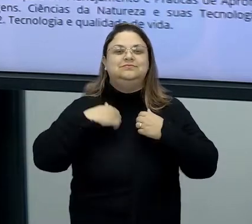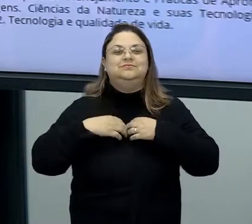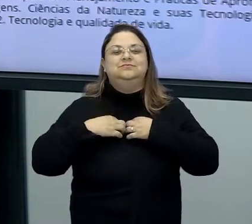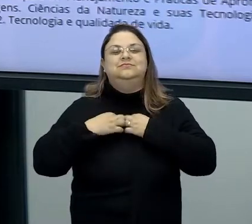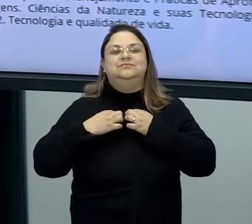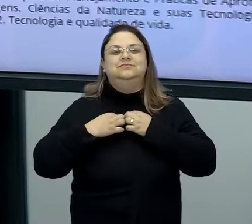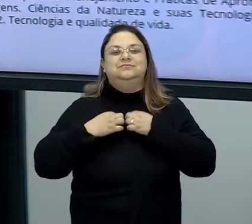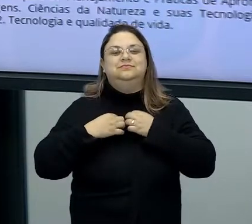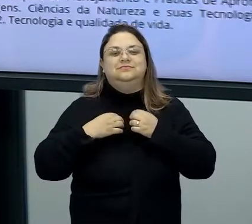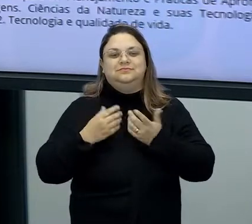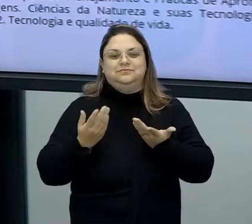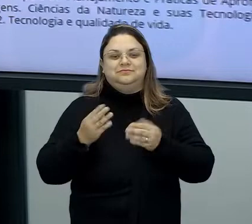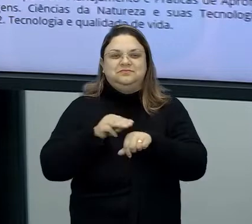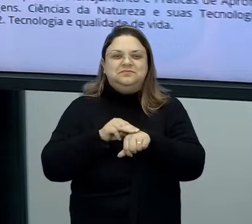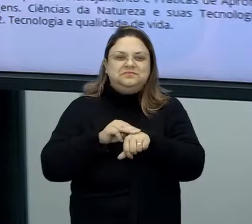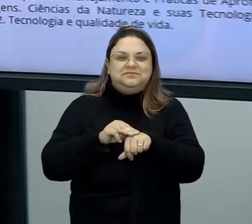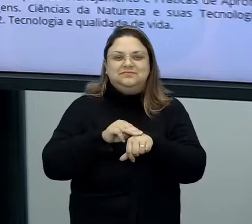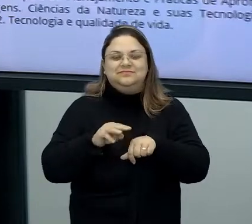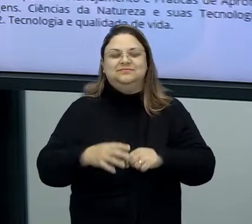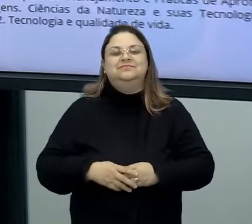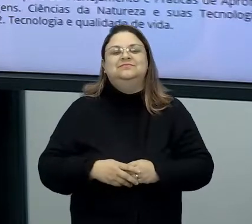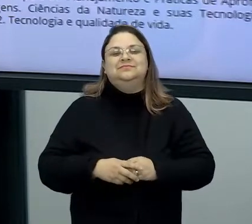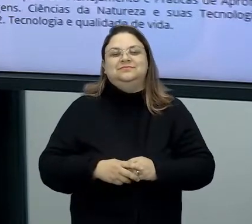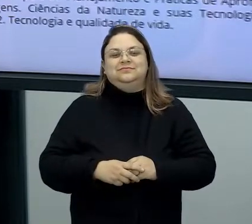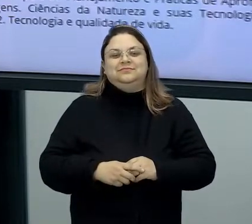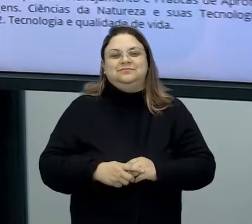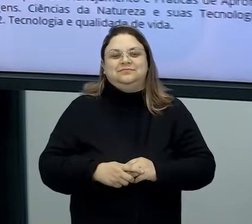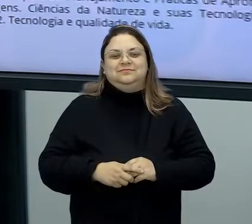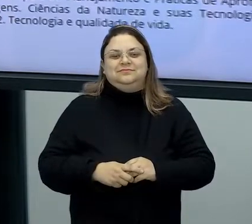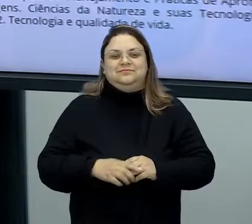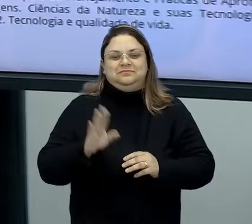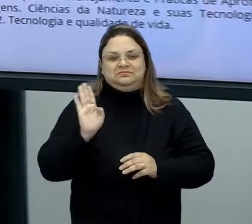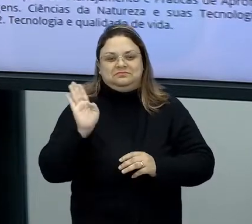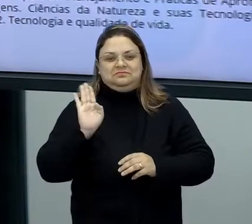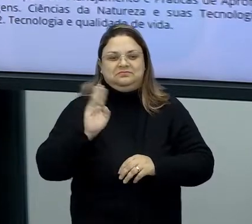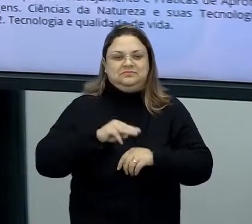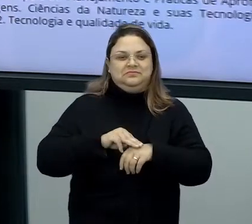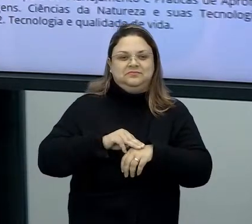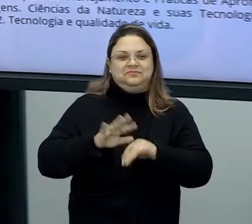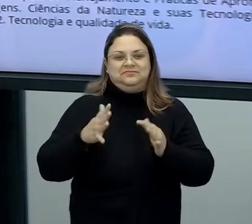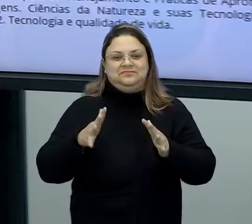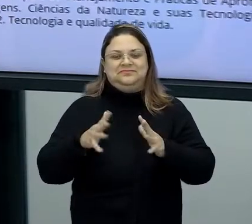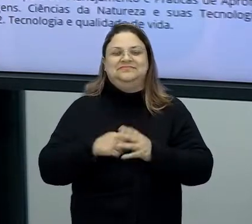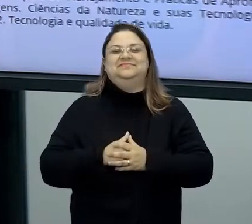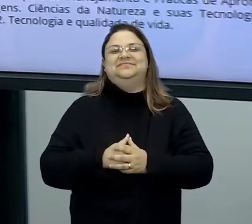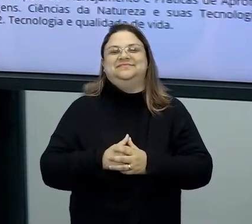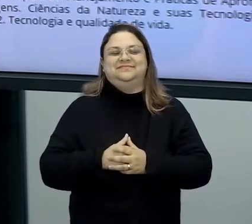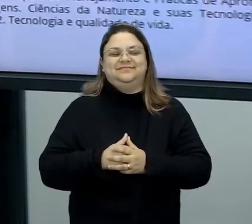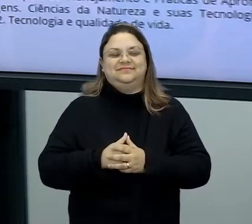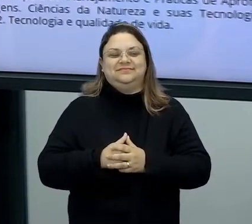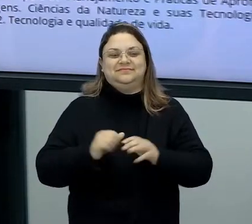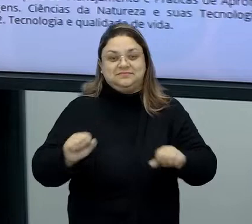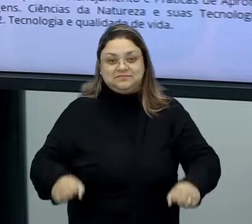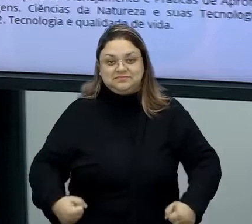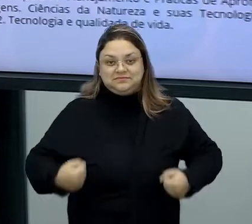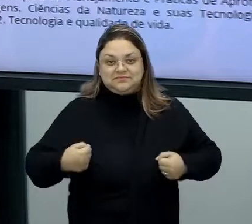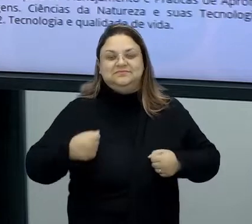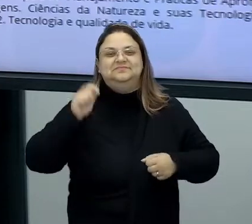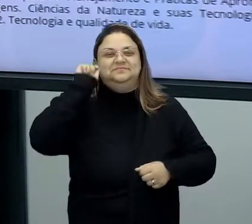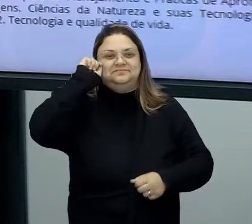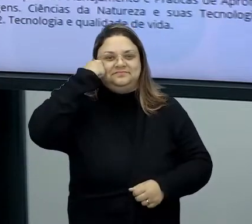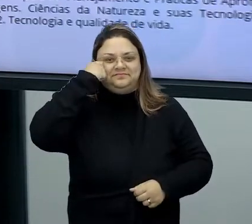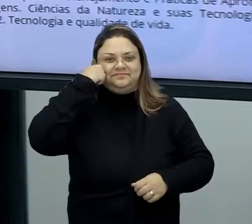blusa caramelo, estou bege caramelo, uma cor bem definida. Estou com uma calça preta,